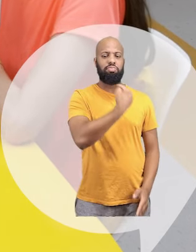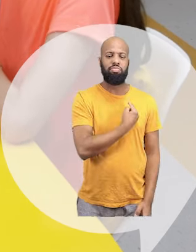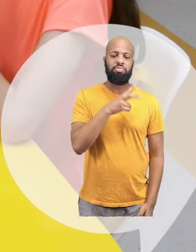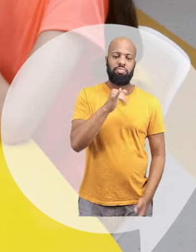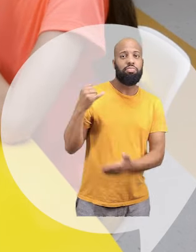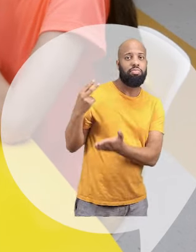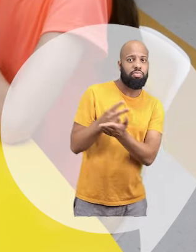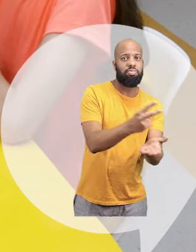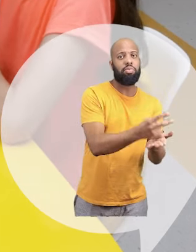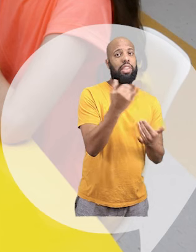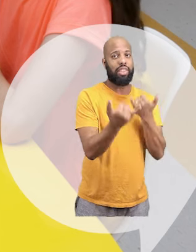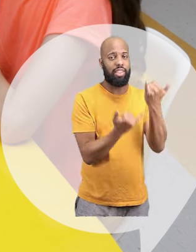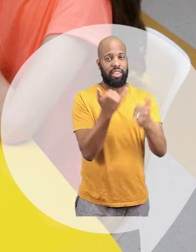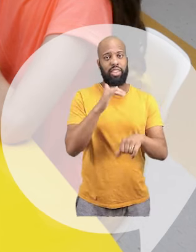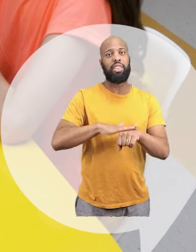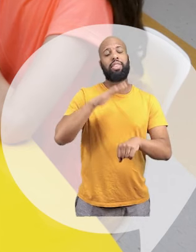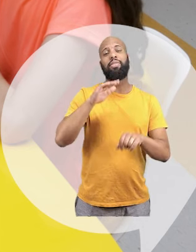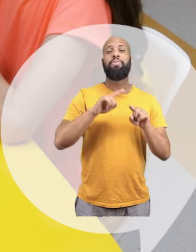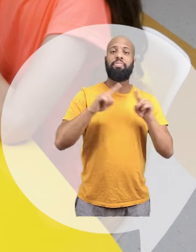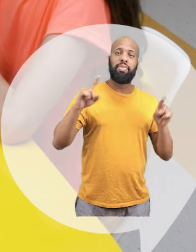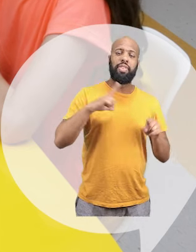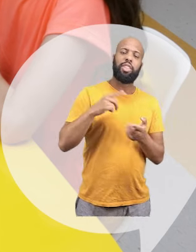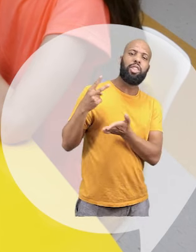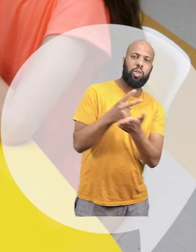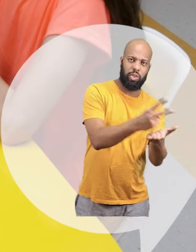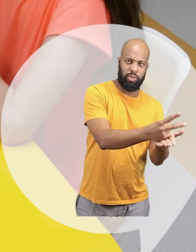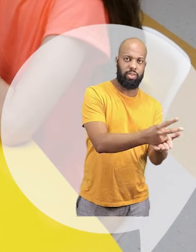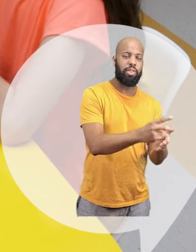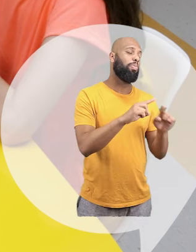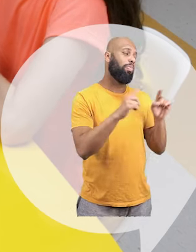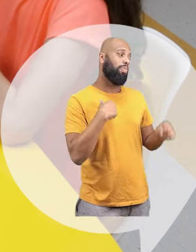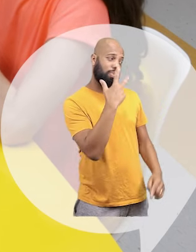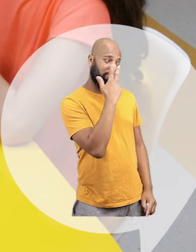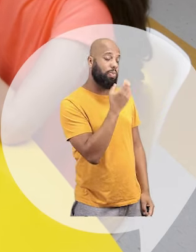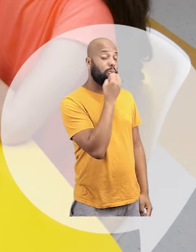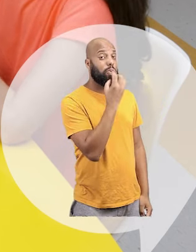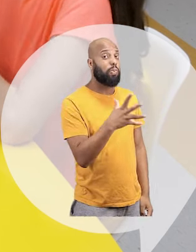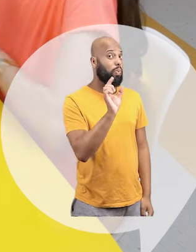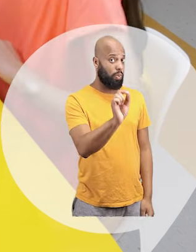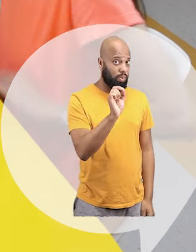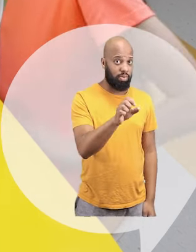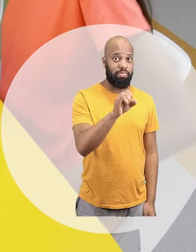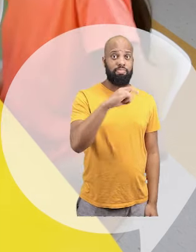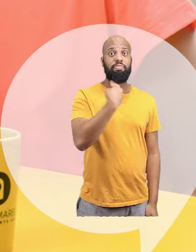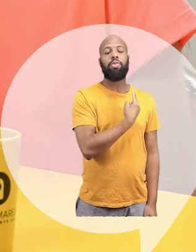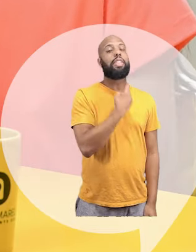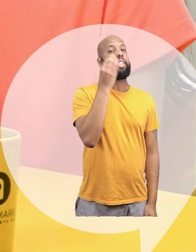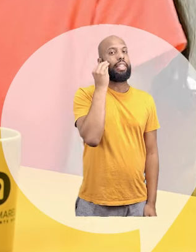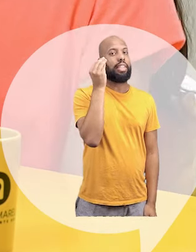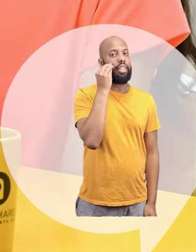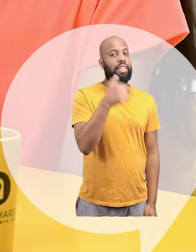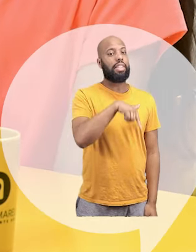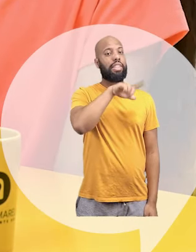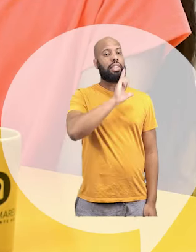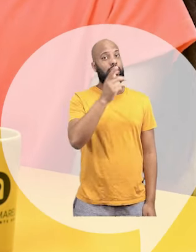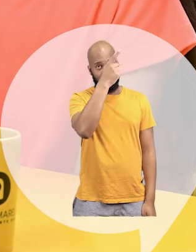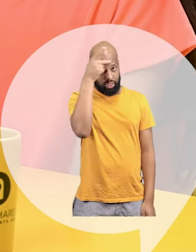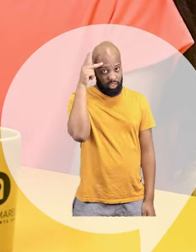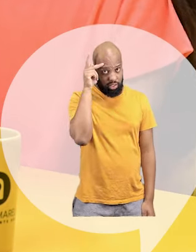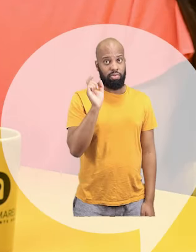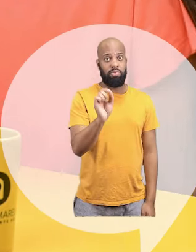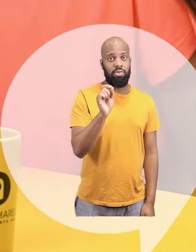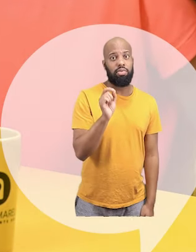gostaríamos de continuar com essa brincadeira mais algum tempo né mas temos que seguir acho que era bom que quando a gente testar